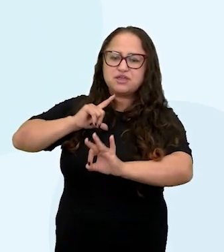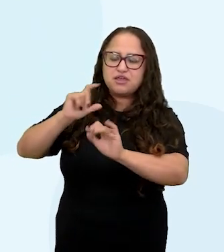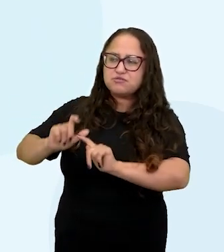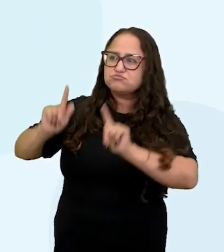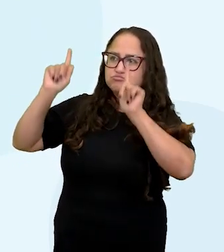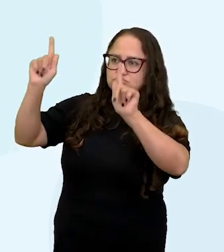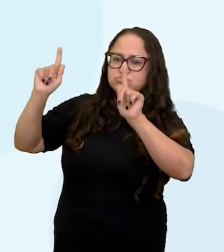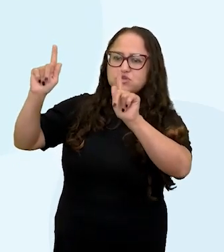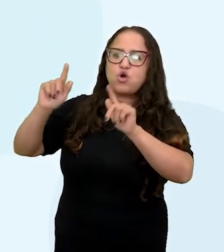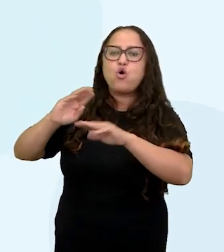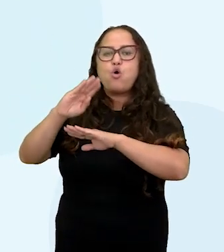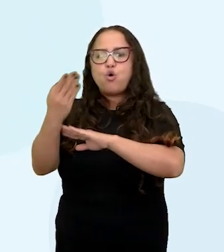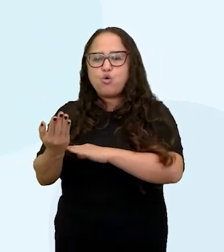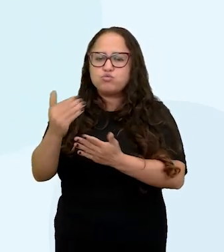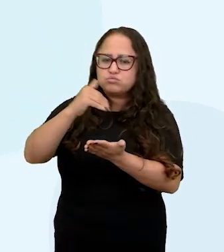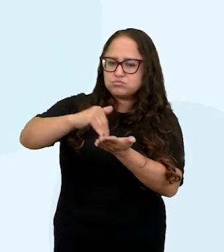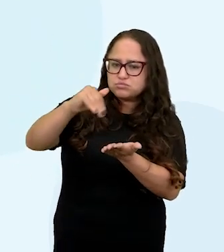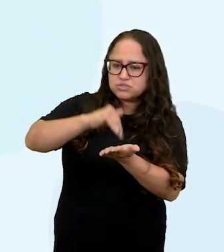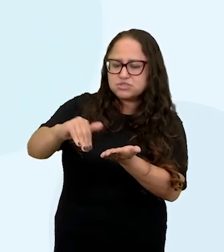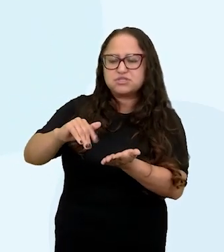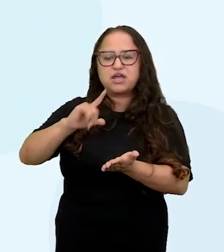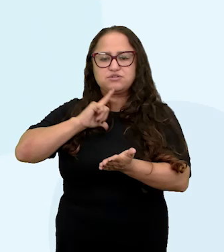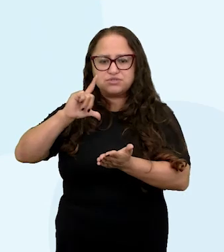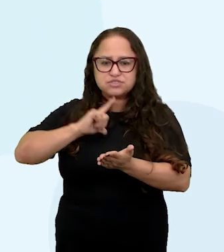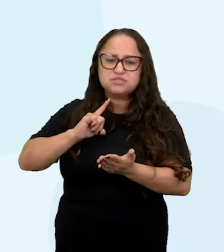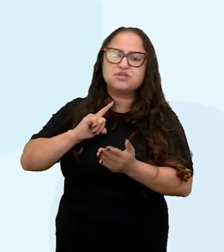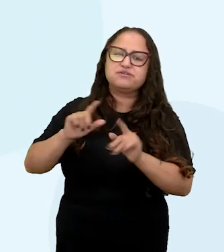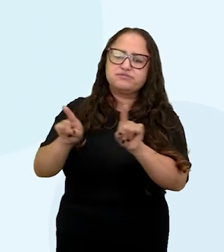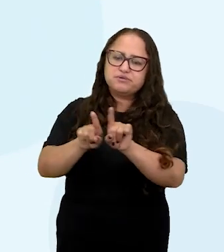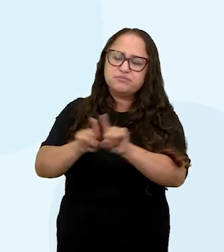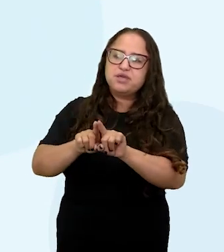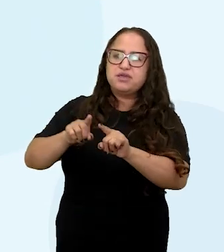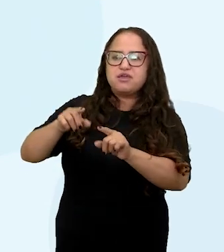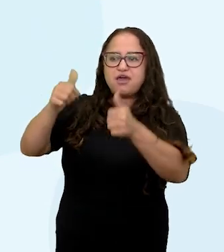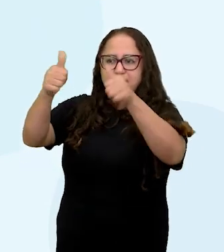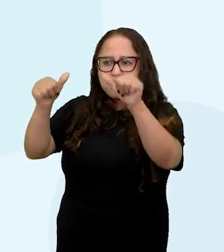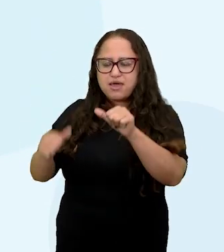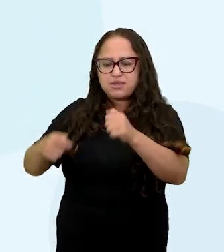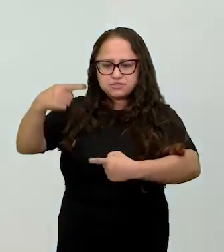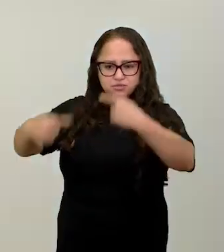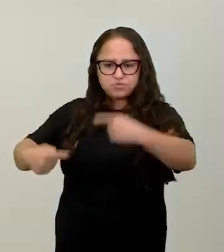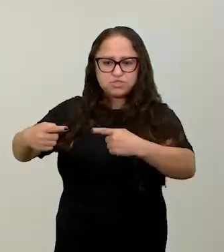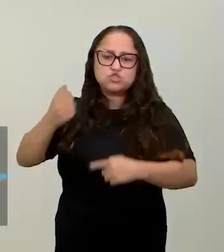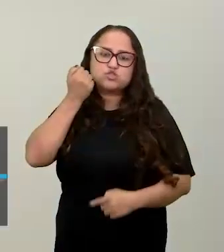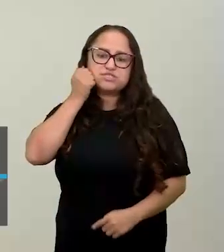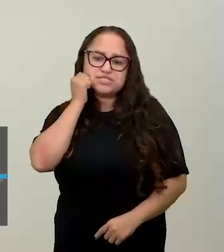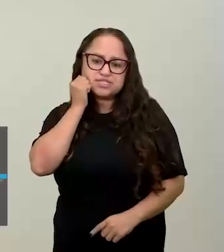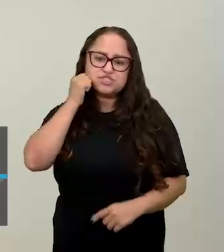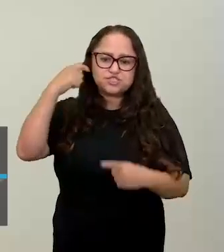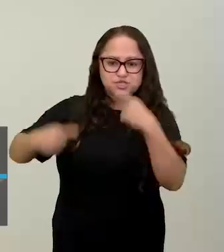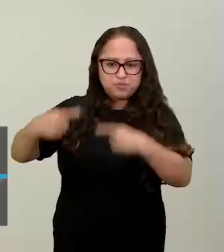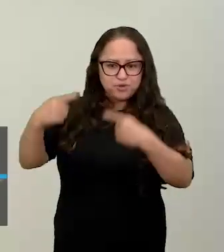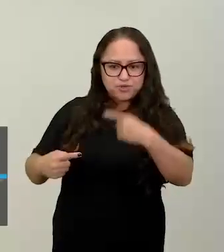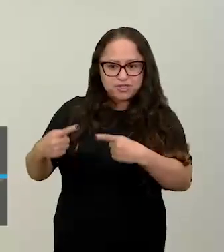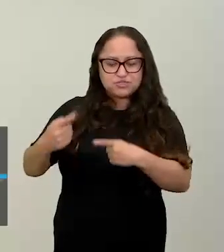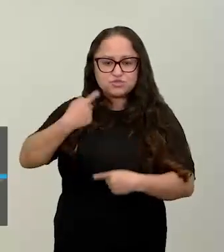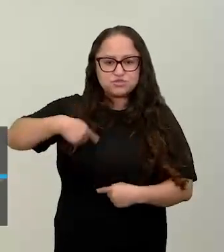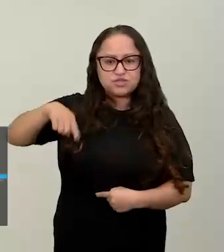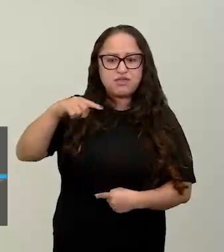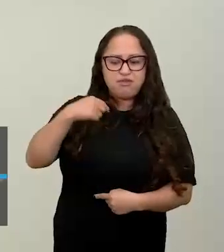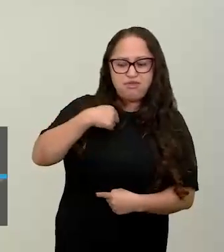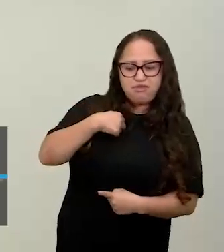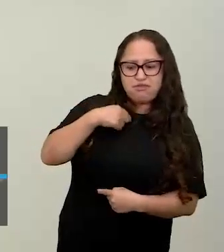como assessor parlamentar, analista político. Então, o cientista político, da mesma maneira, vamos dizer, eu e o Thiago, nós